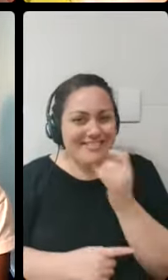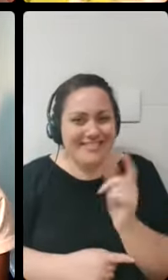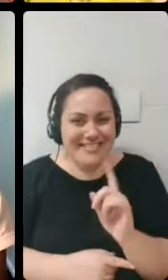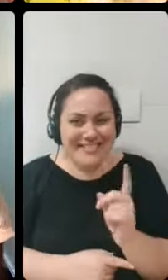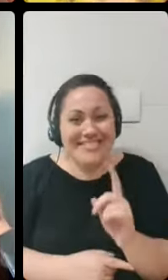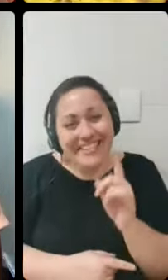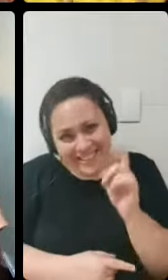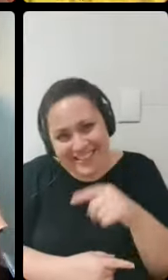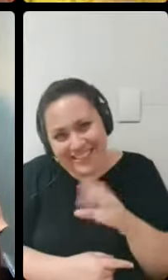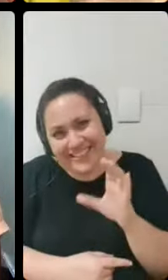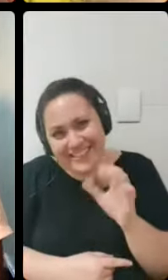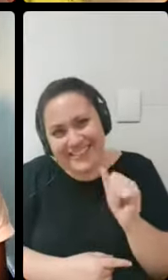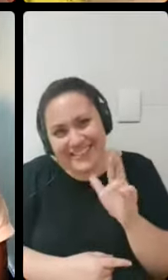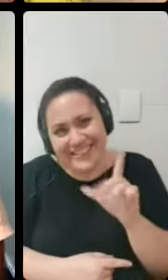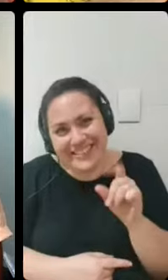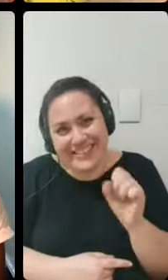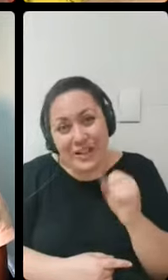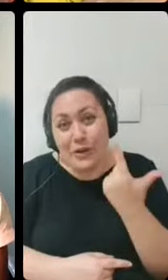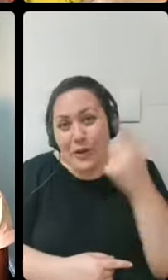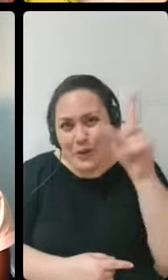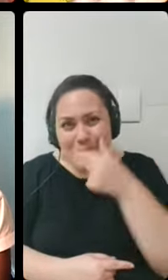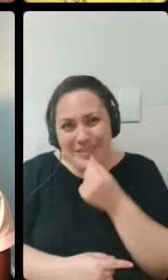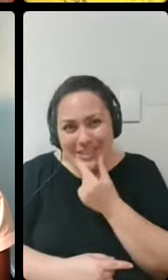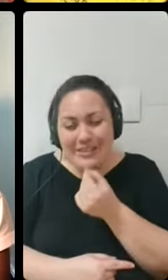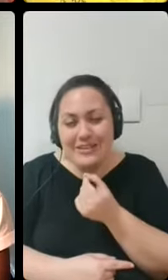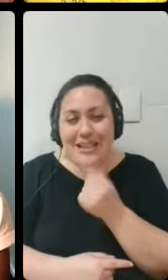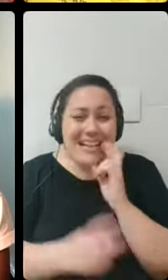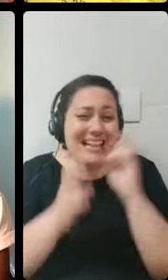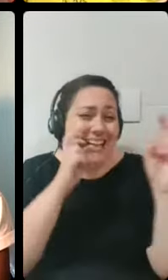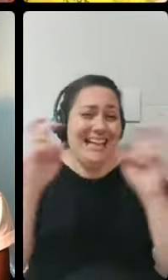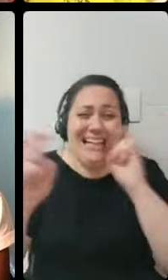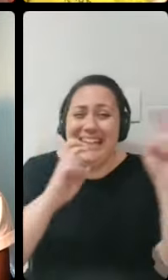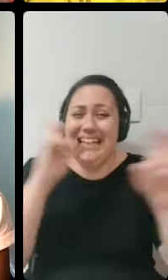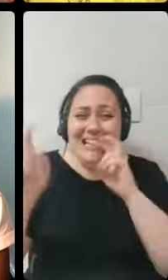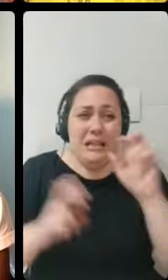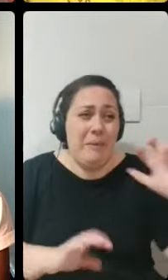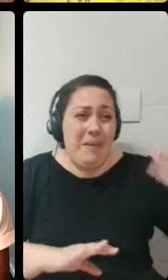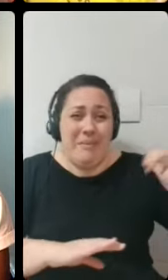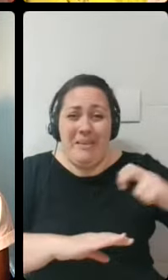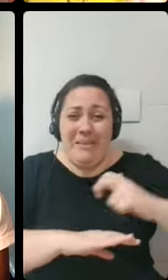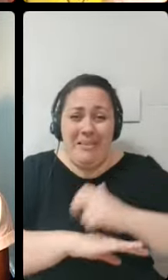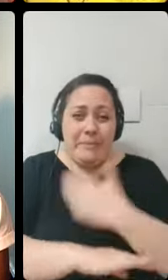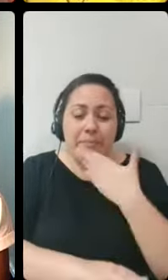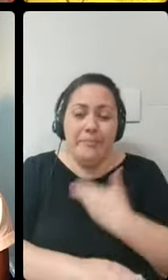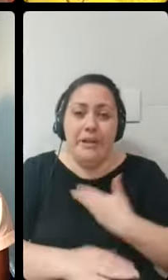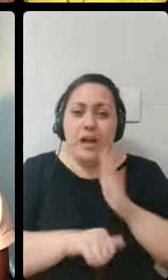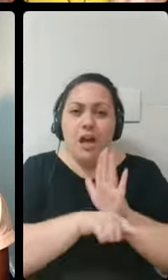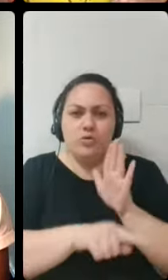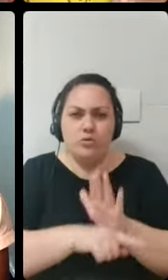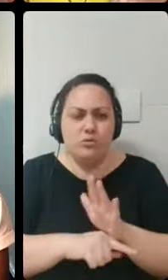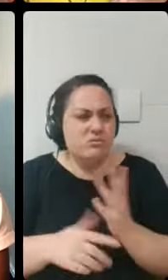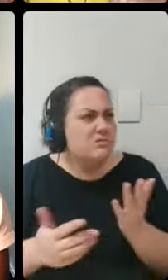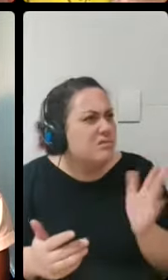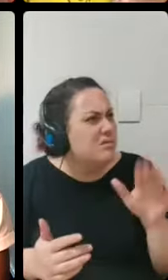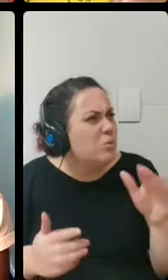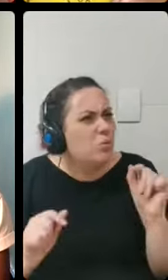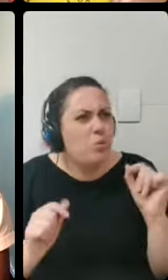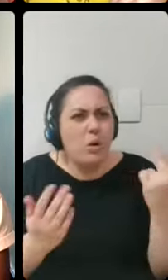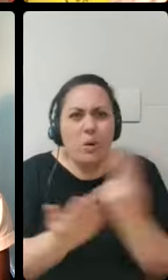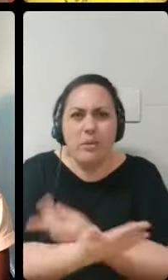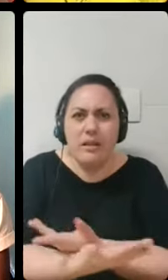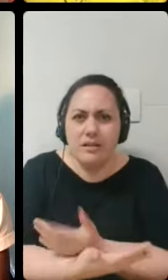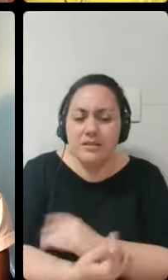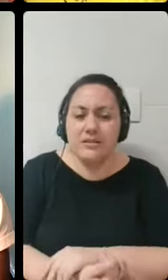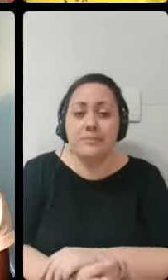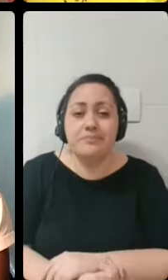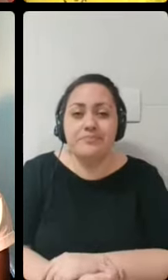Cláudio. Com o Carlos, gritando, tipo, vindo pro nosso quarto, pedindo ajuda, não sei o quê. E a gente, ah, o que que aconteceu? Quando a